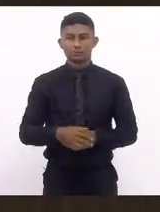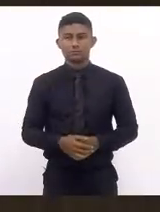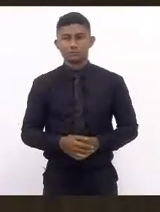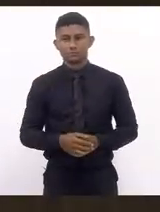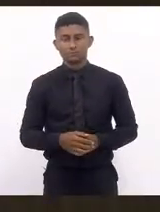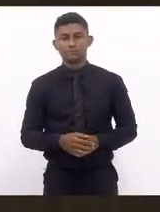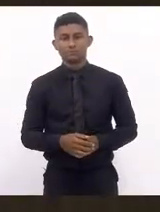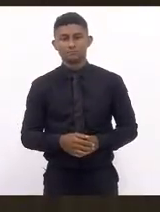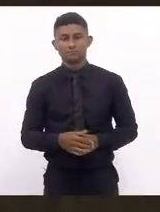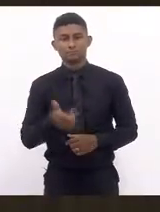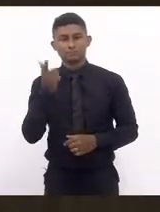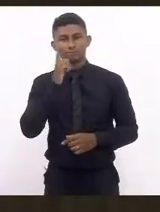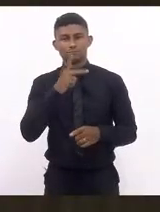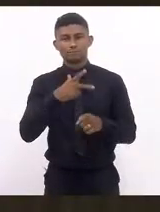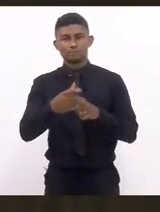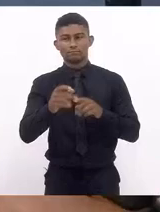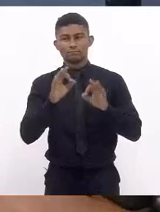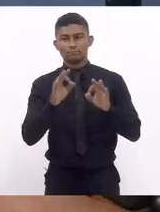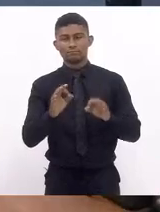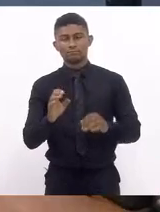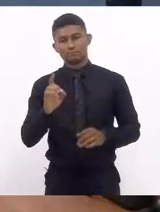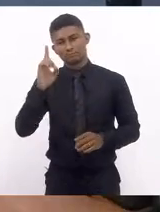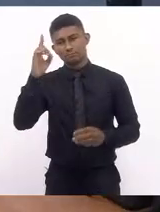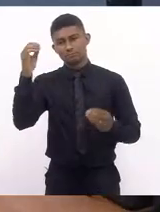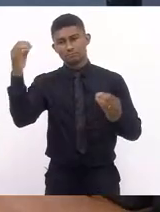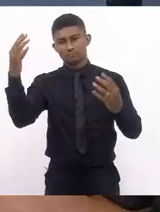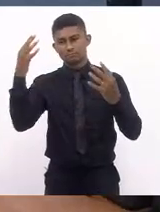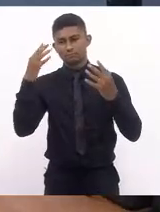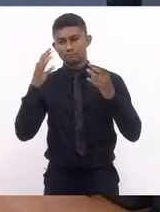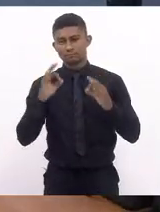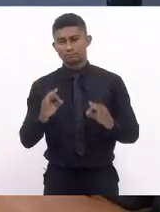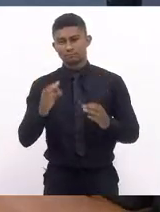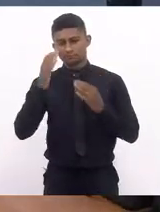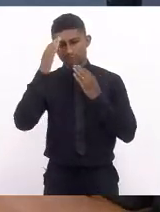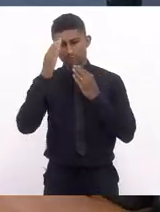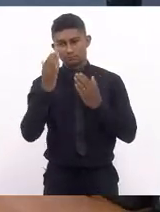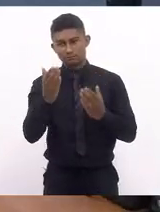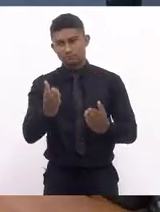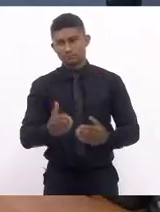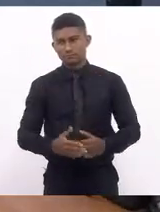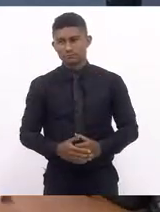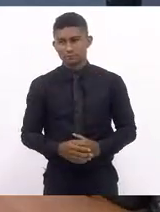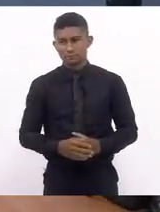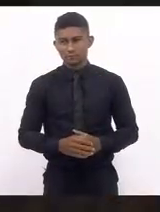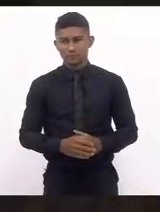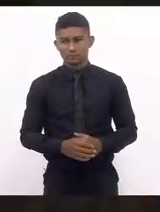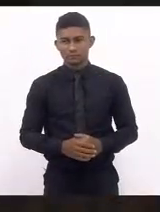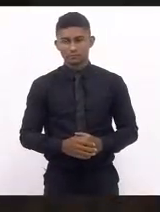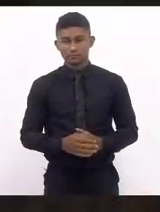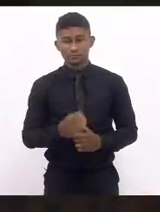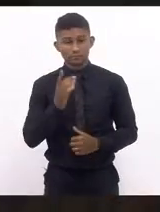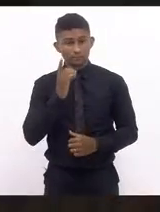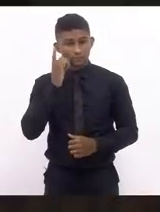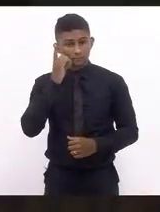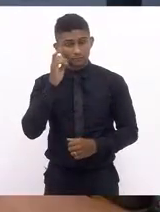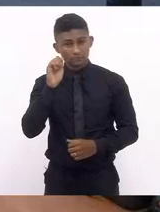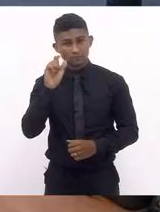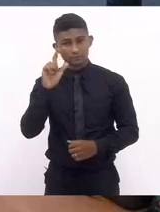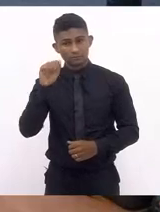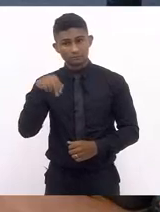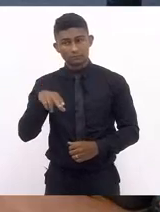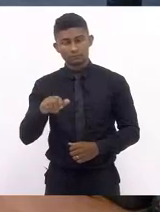é é muita vitória graças a Deus obrigado seu presente tá da Lana